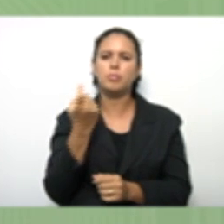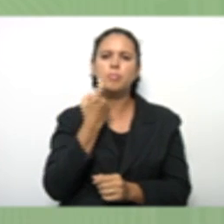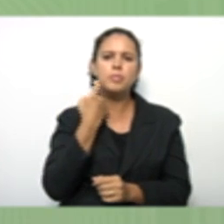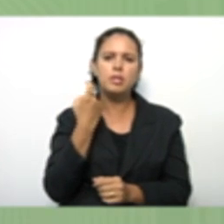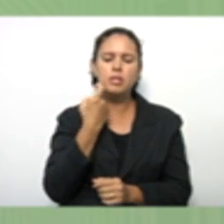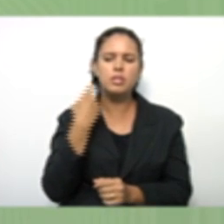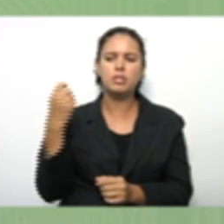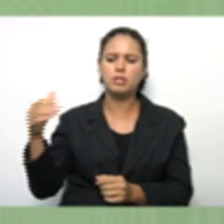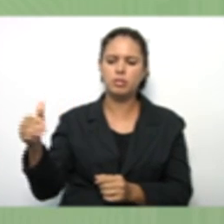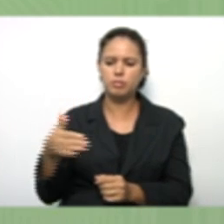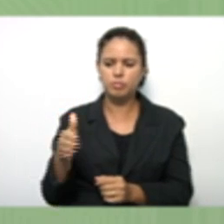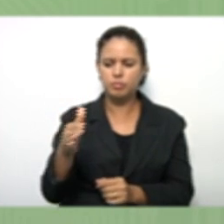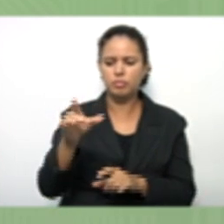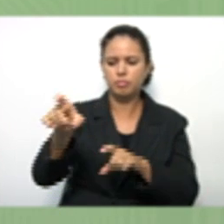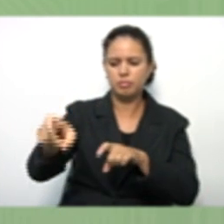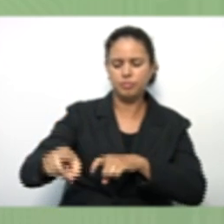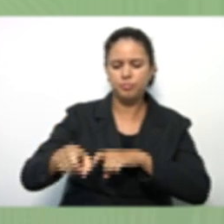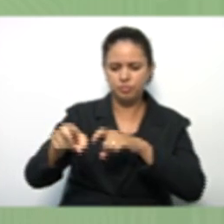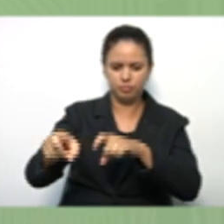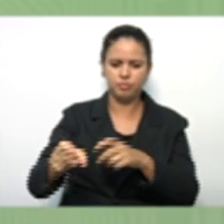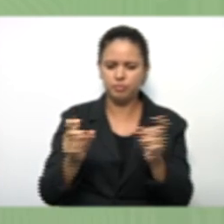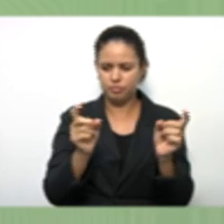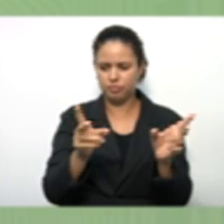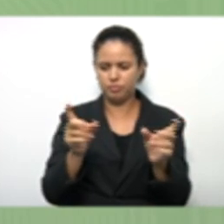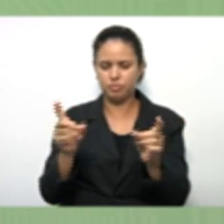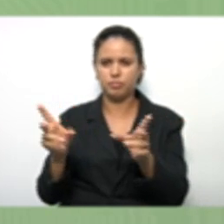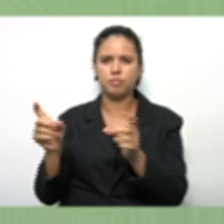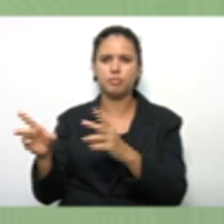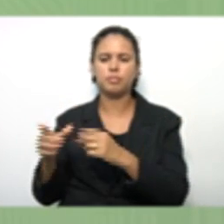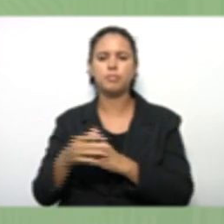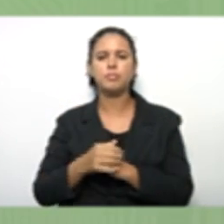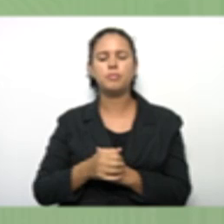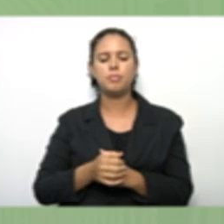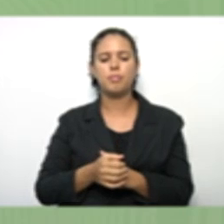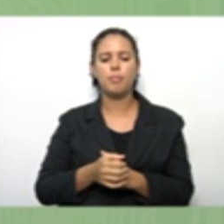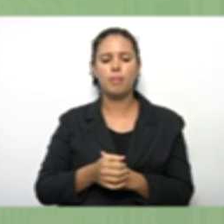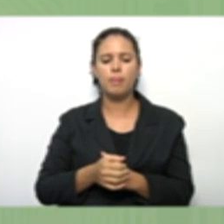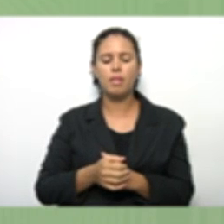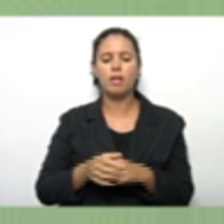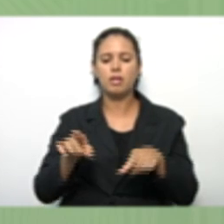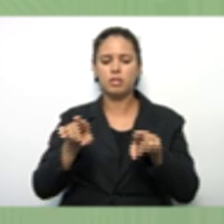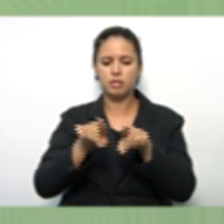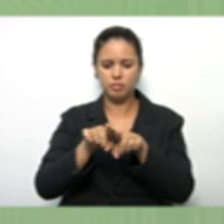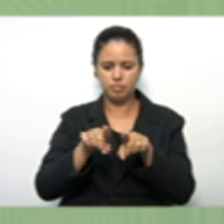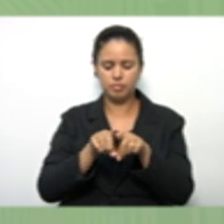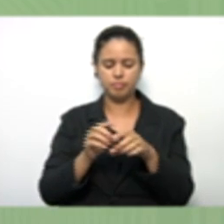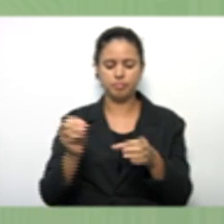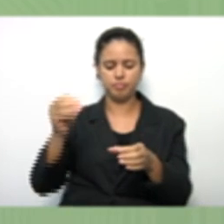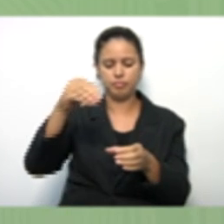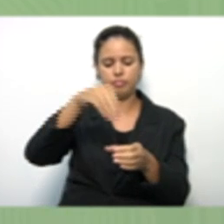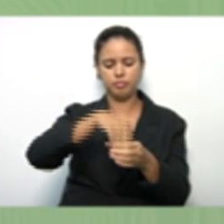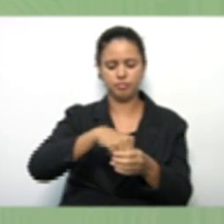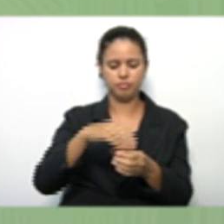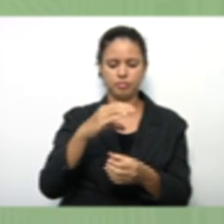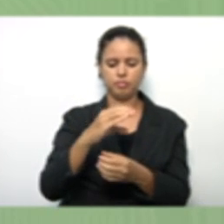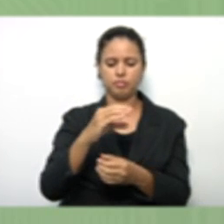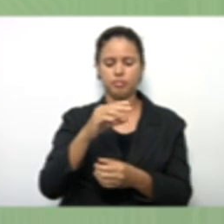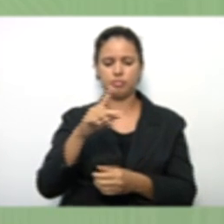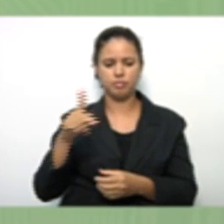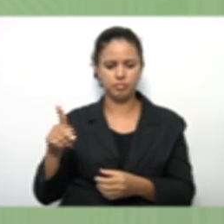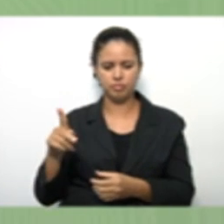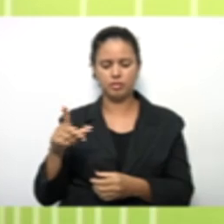os seus fornecedores. Então, vamos lá. É uma cooperativa agropecuária, ela